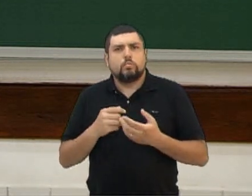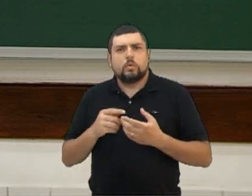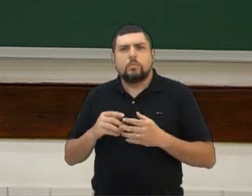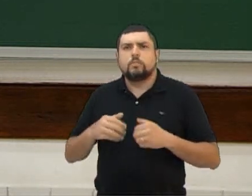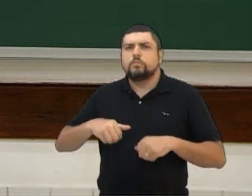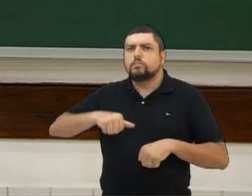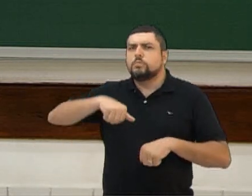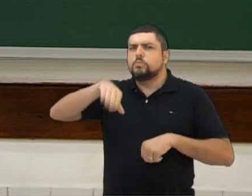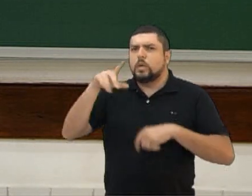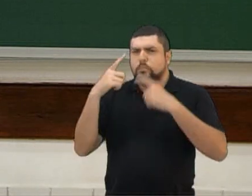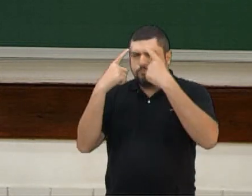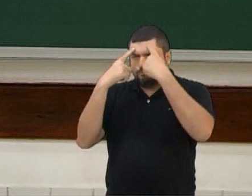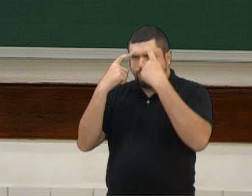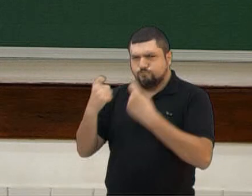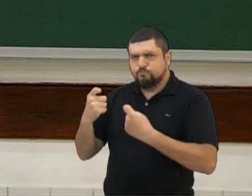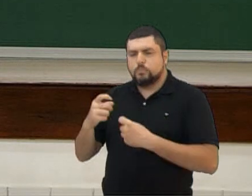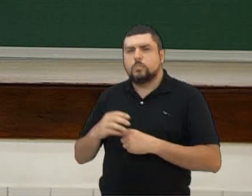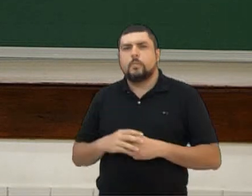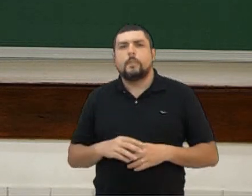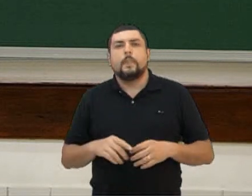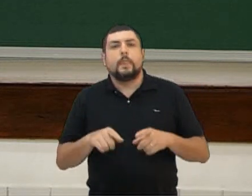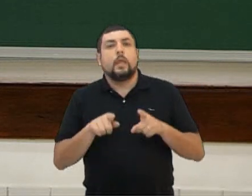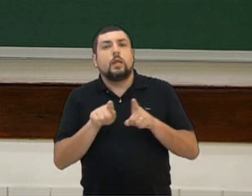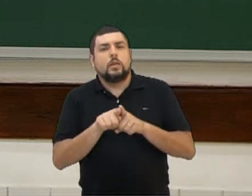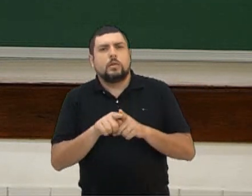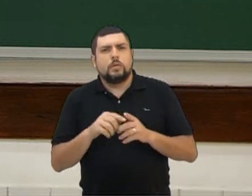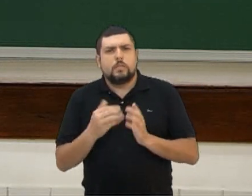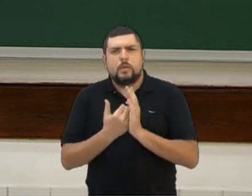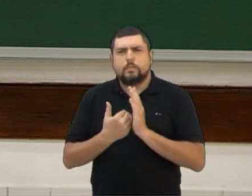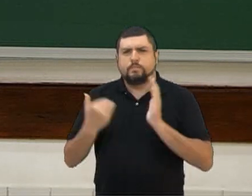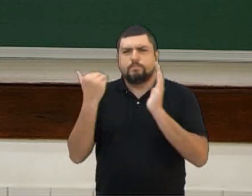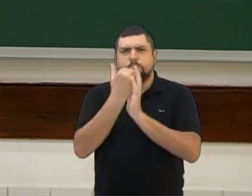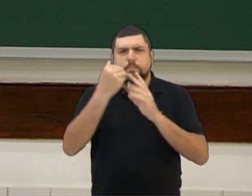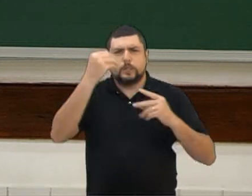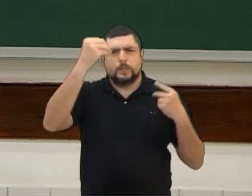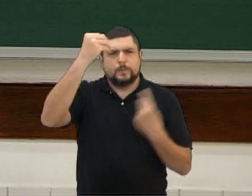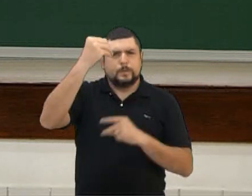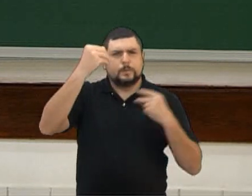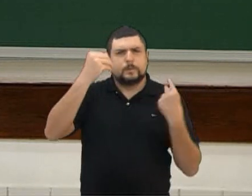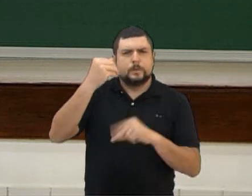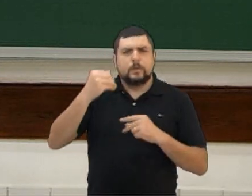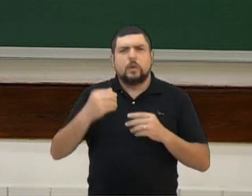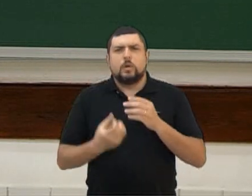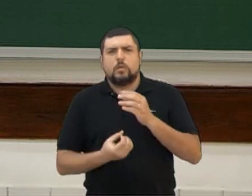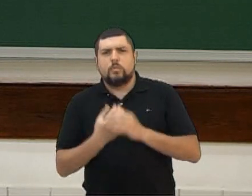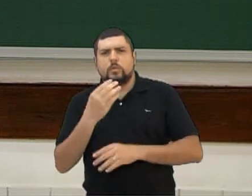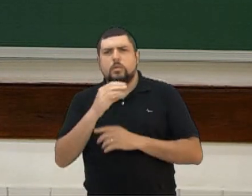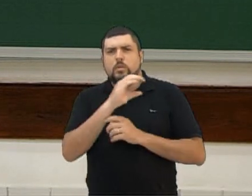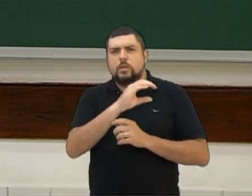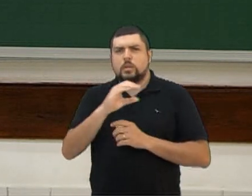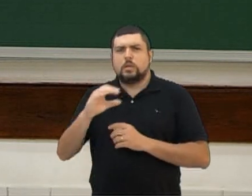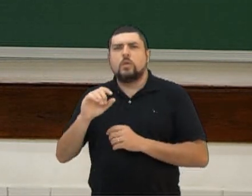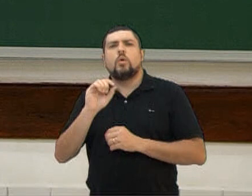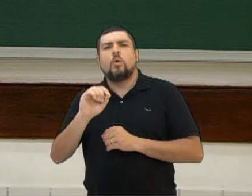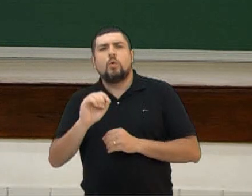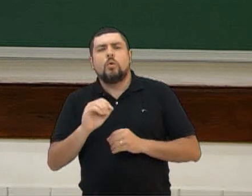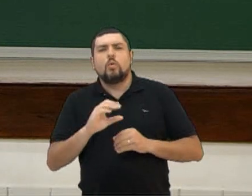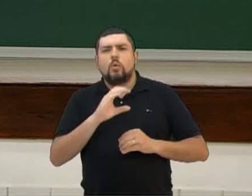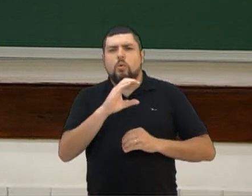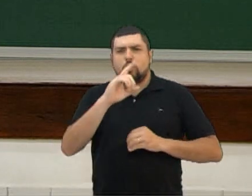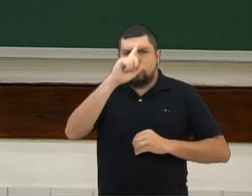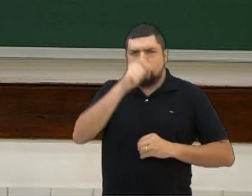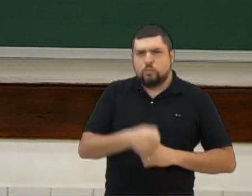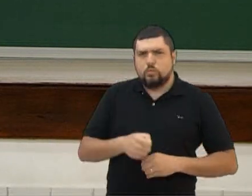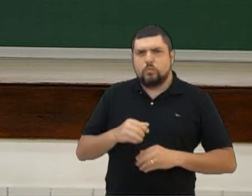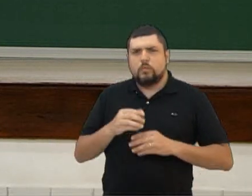violenta. Tem uma intensificação das práticas de tortura, a criação do CCC, que é o Comando de Caça aos Comunistas, e do